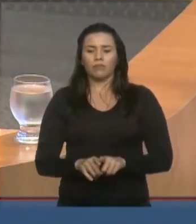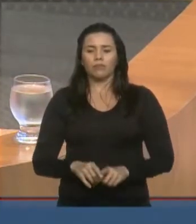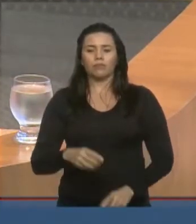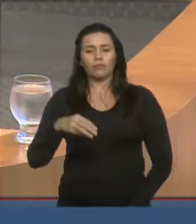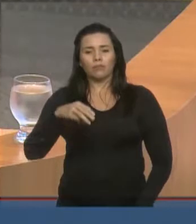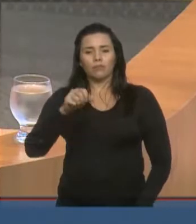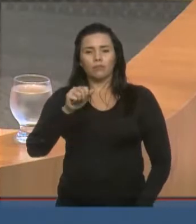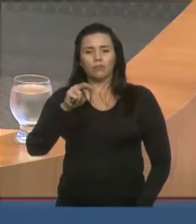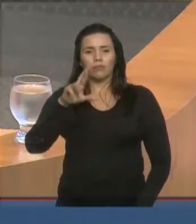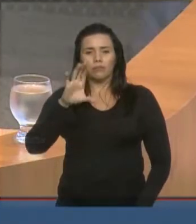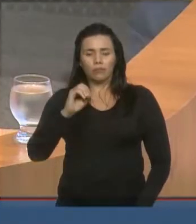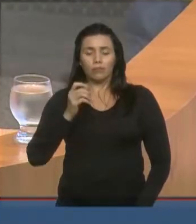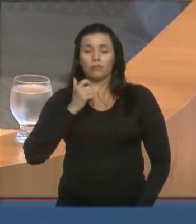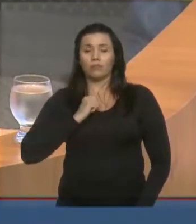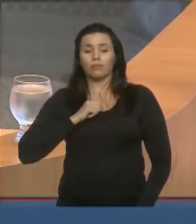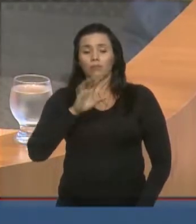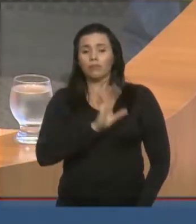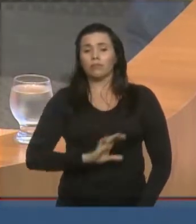meus cumprimentos, doutor Márcio.